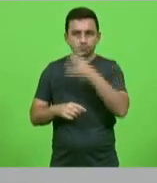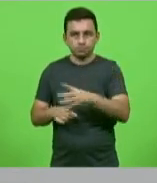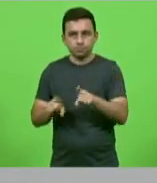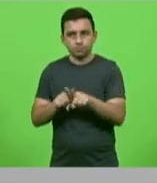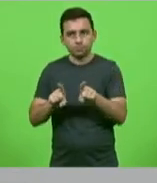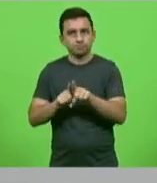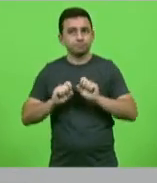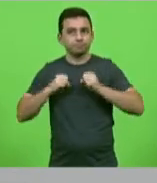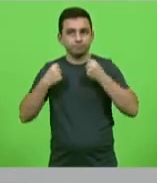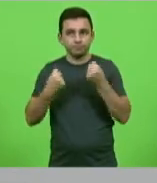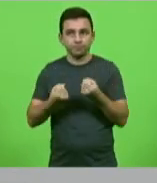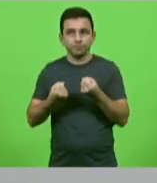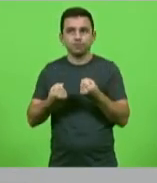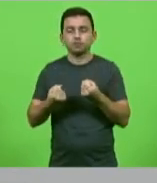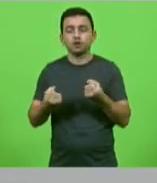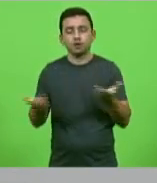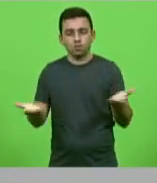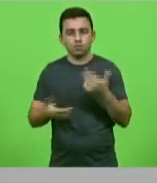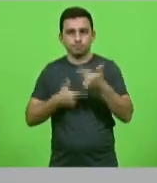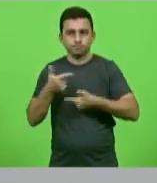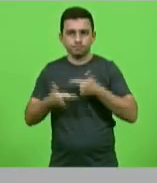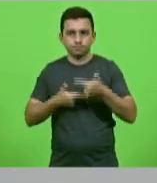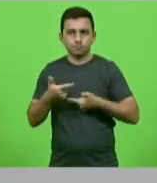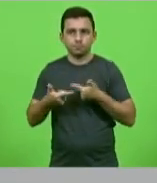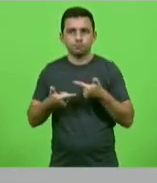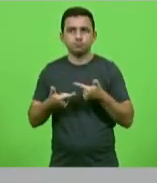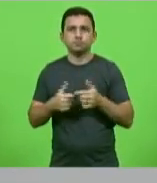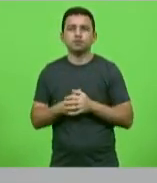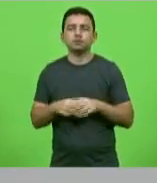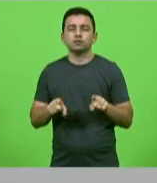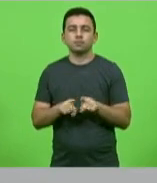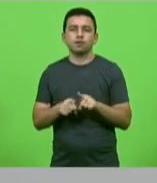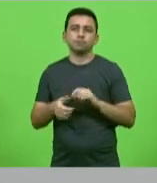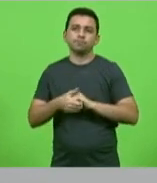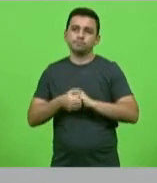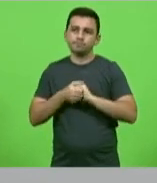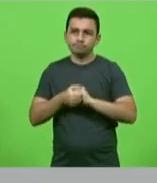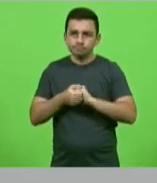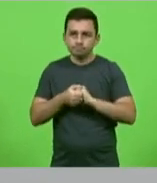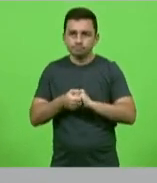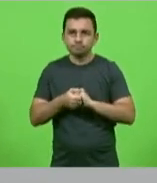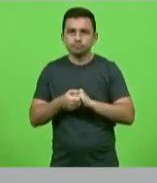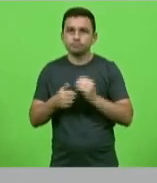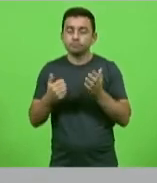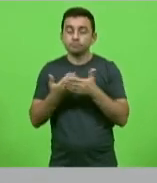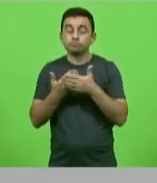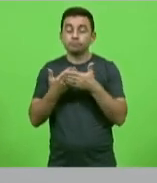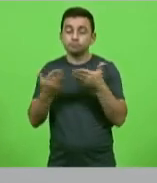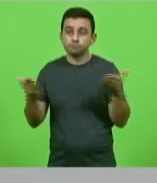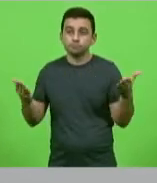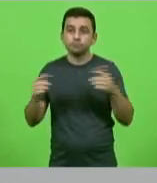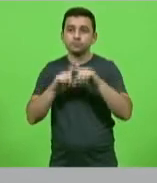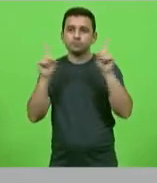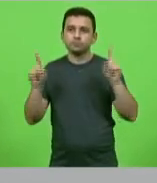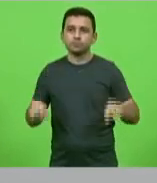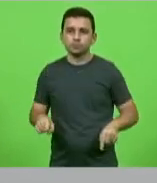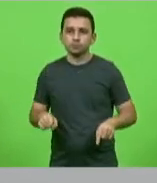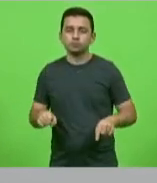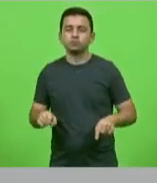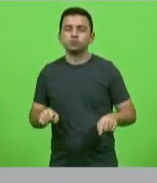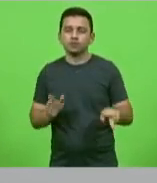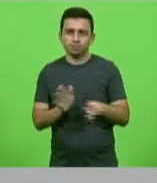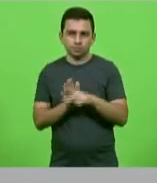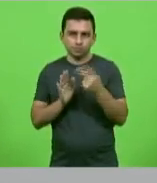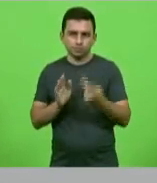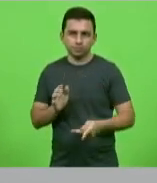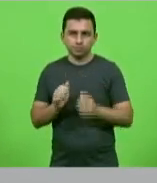que atuam nesta causa. Externo meus cumprimentos também aos distintos servidores da Assembleia